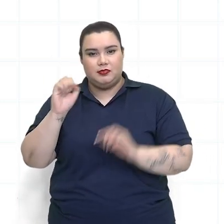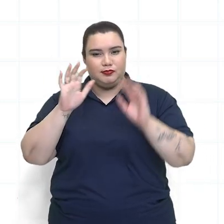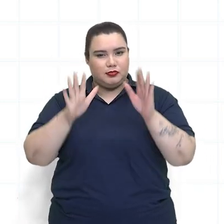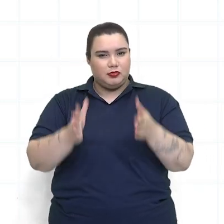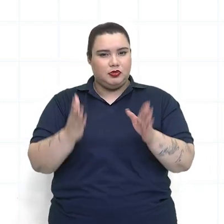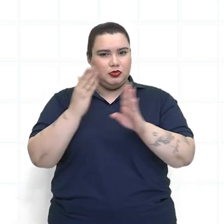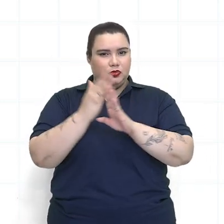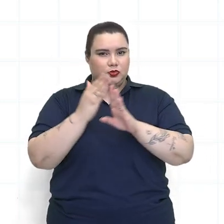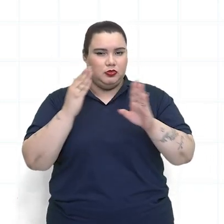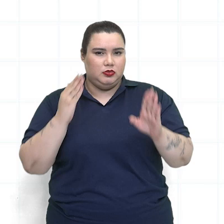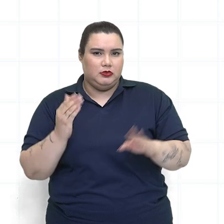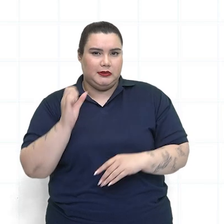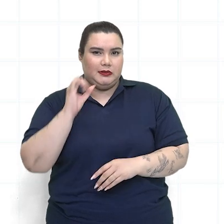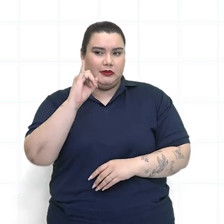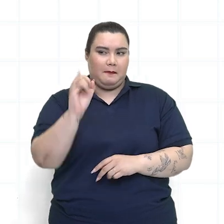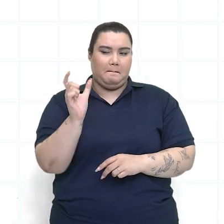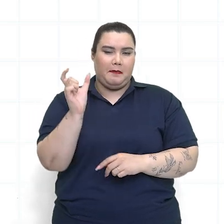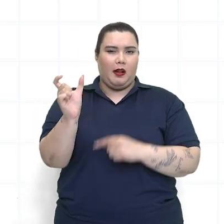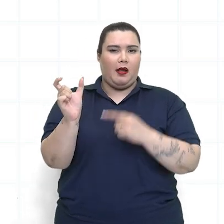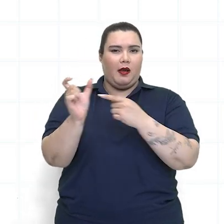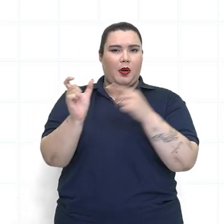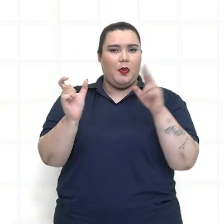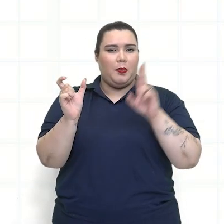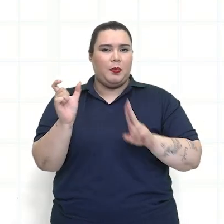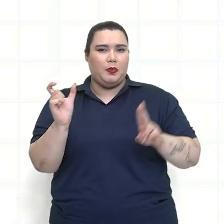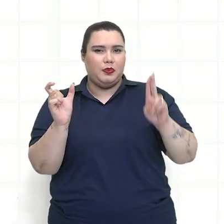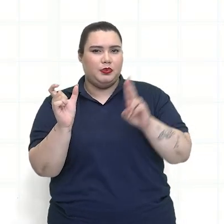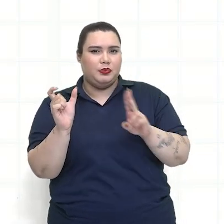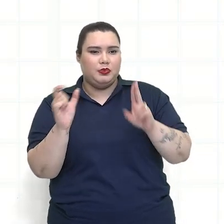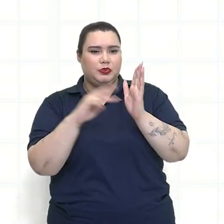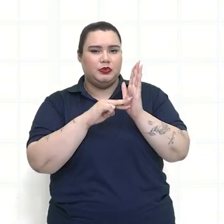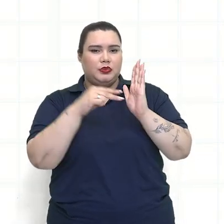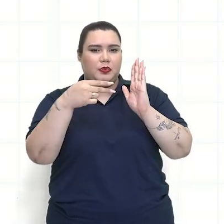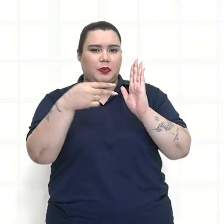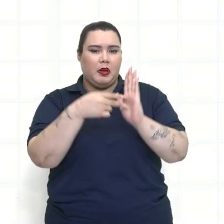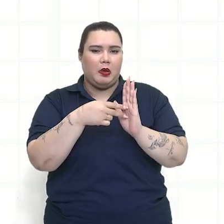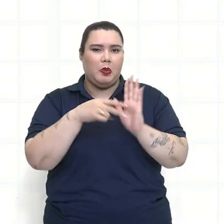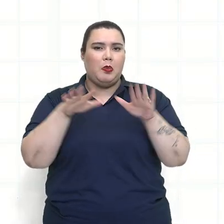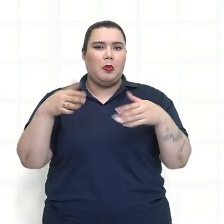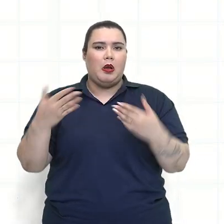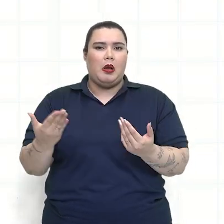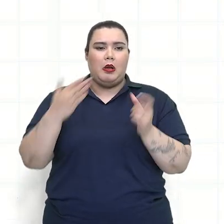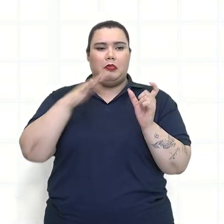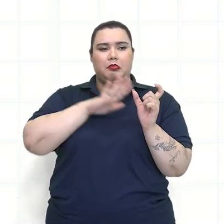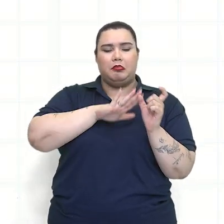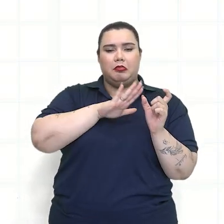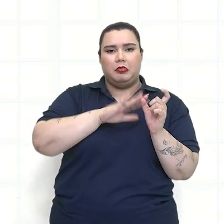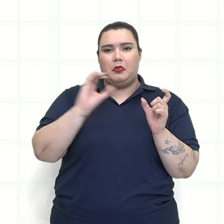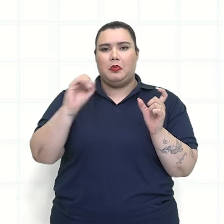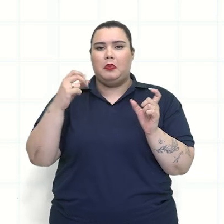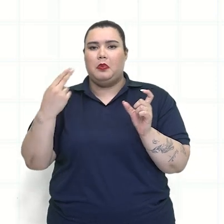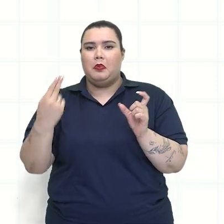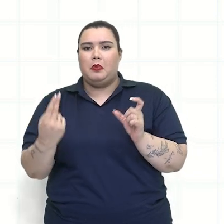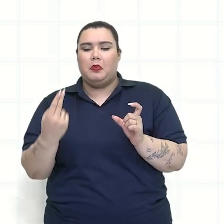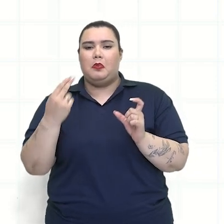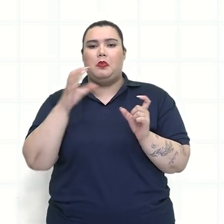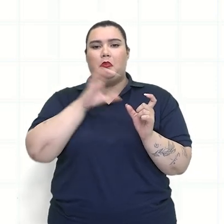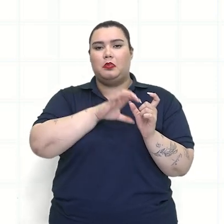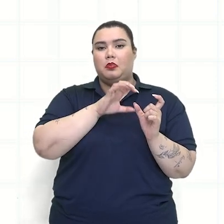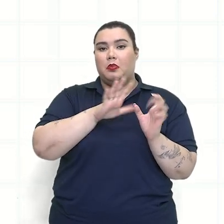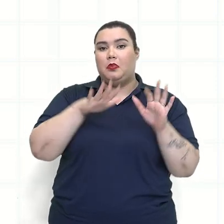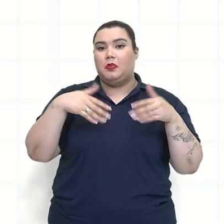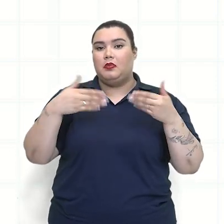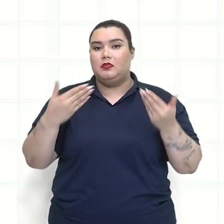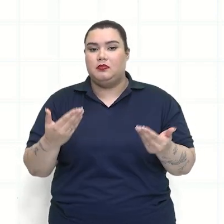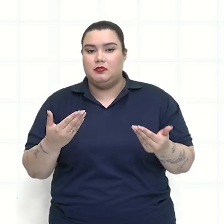identificou se essa palavra está sendo utilizada no sentido denotativo ou conotativo? Olha,